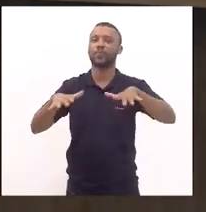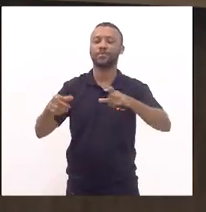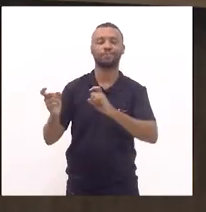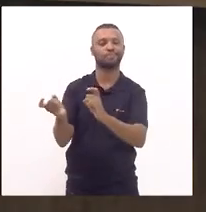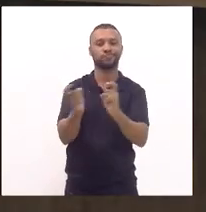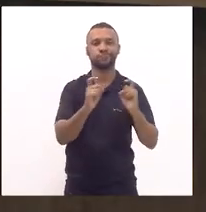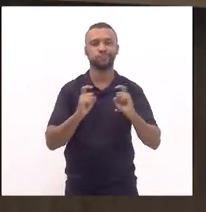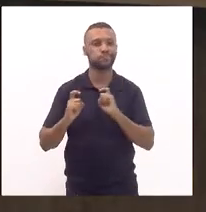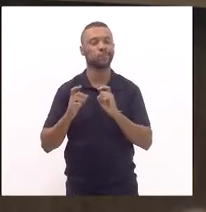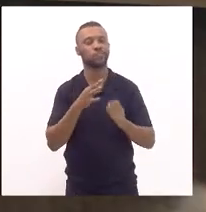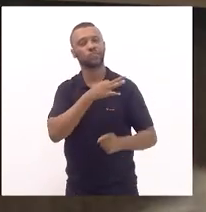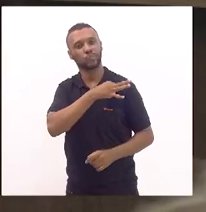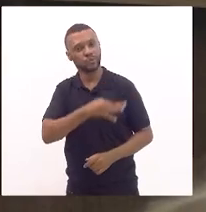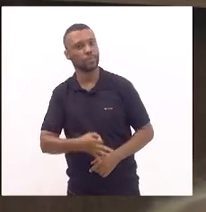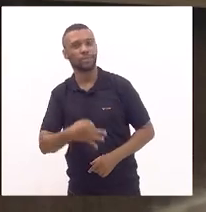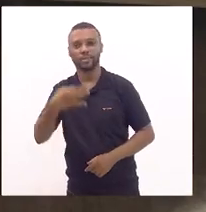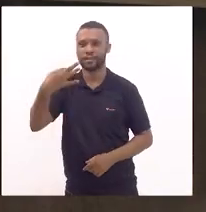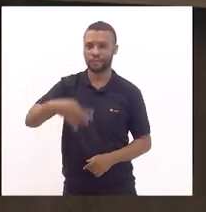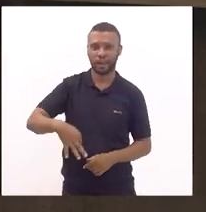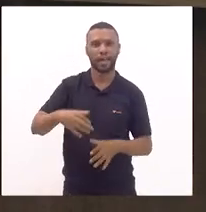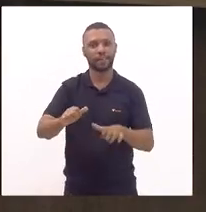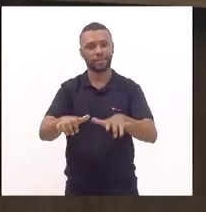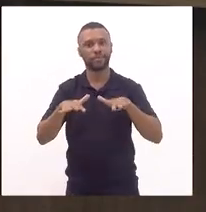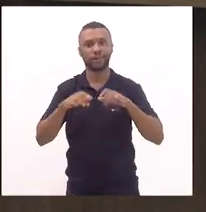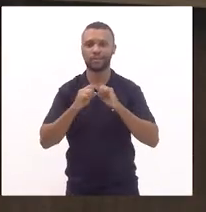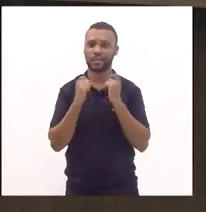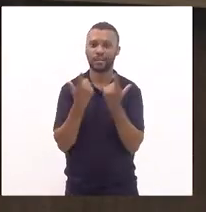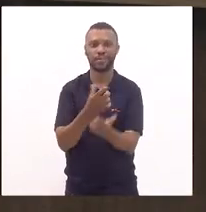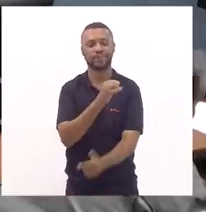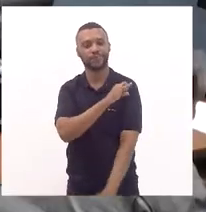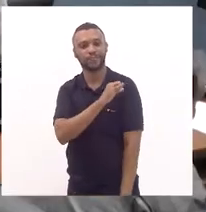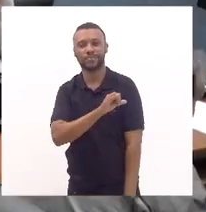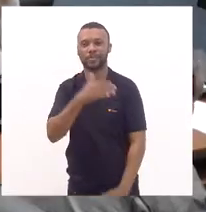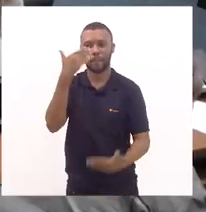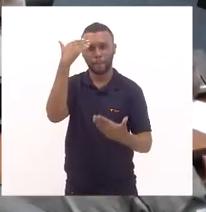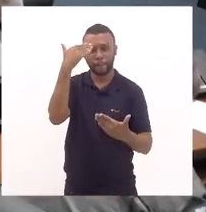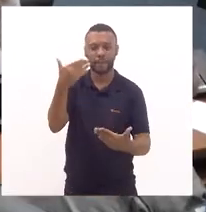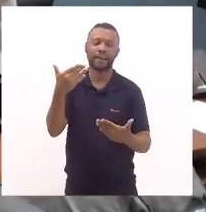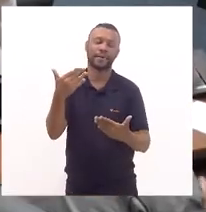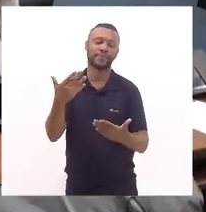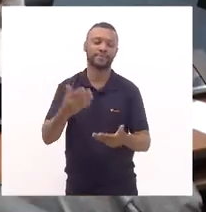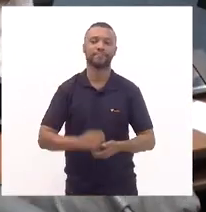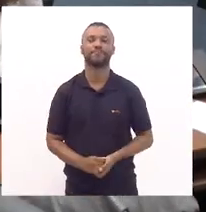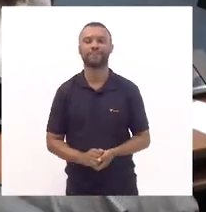representada com dignidade no Parlamento Fluminense. Obrigado, presidente.